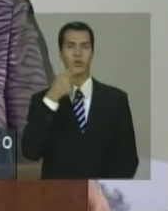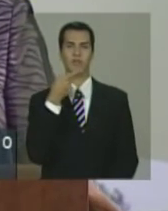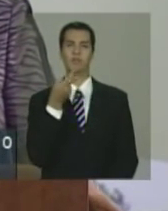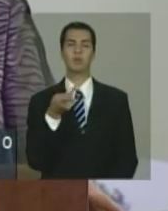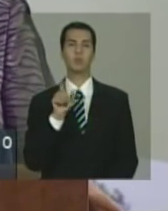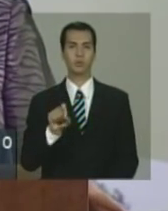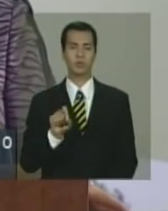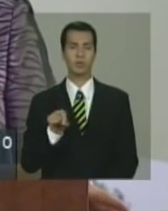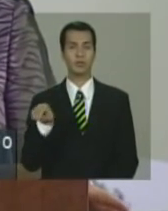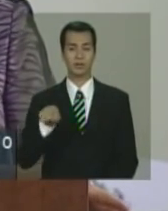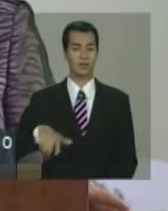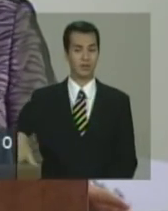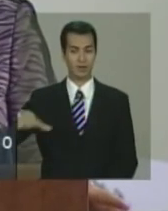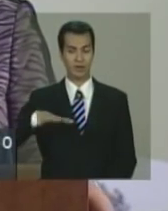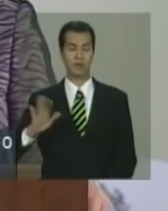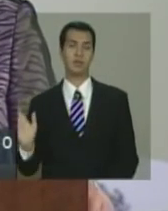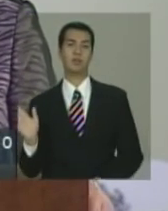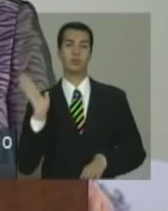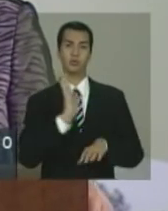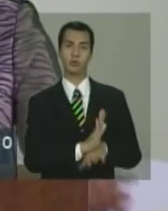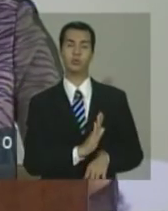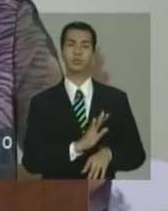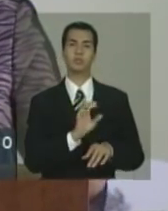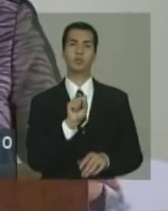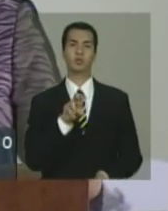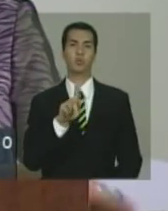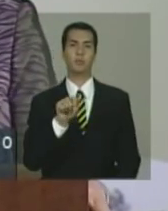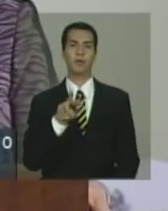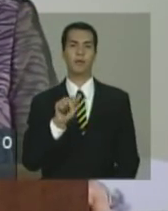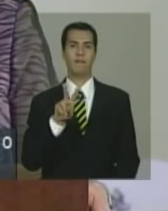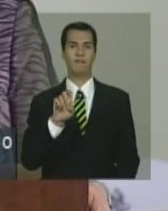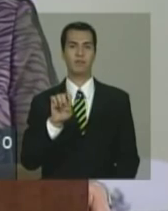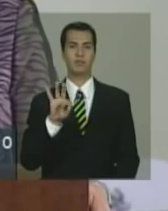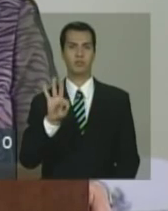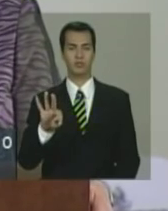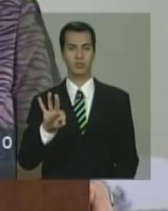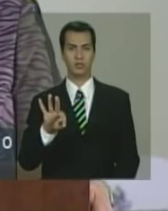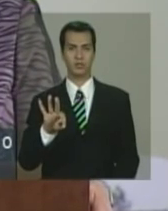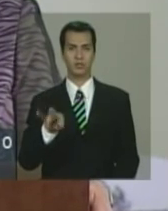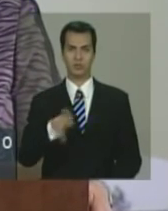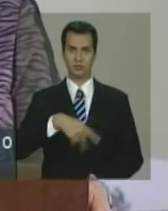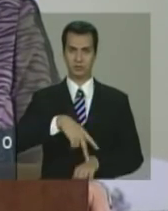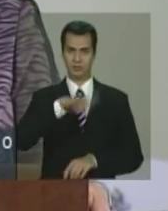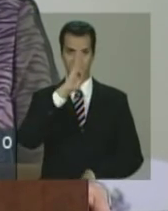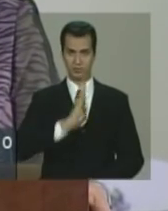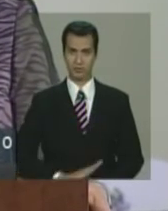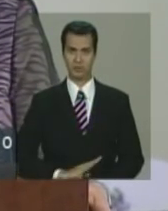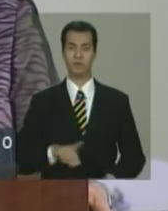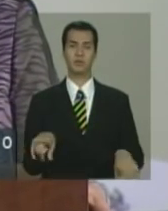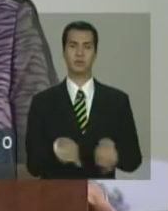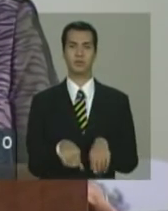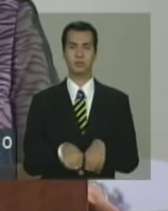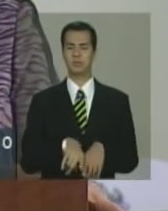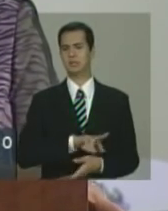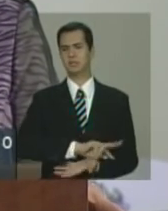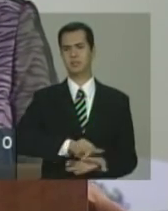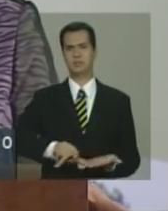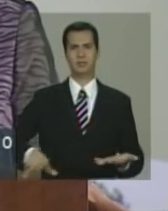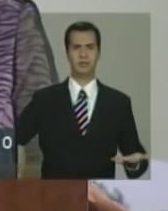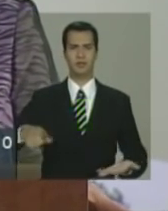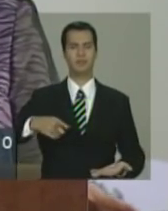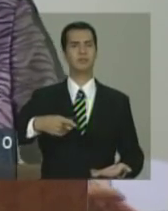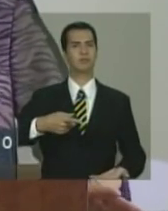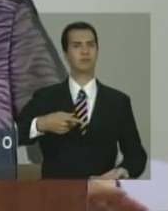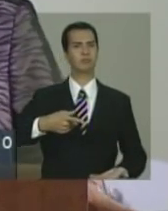é responsável pelo superávit desse país, por várias realizações que nós